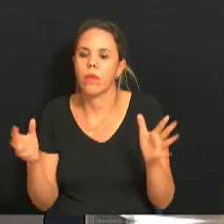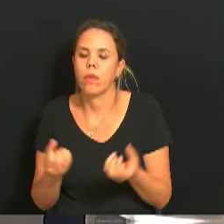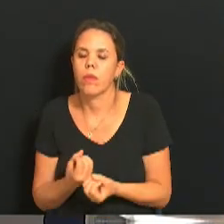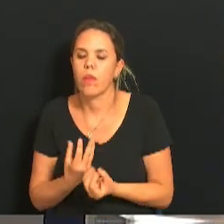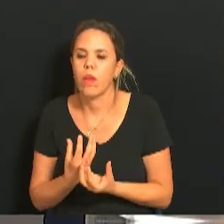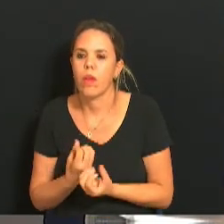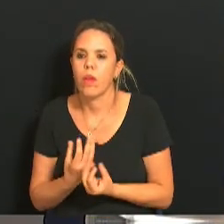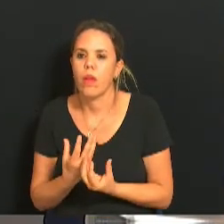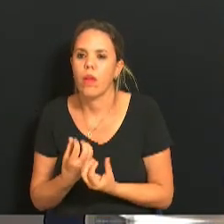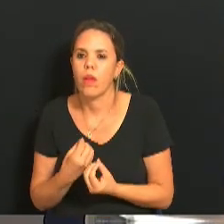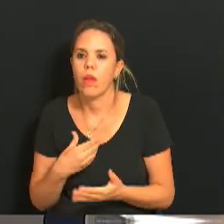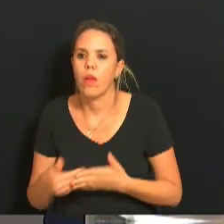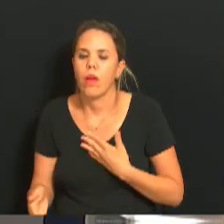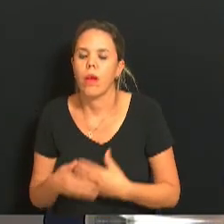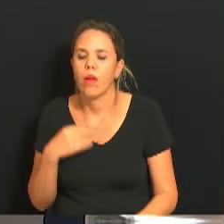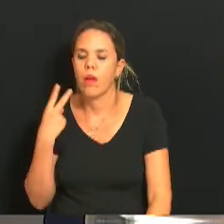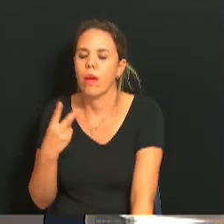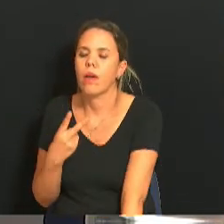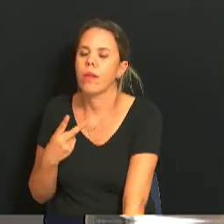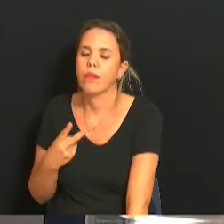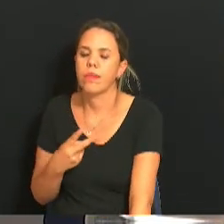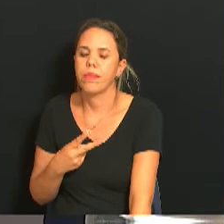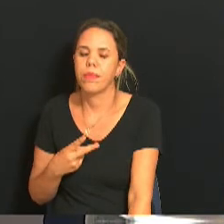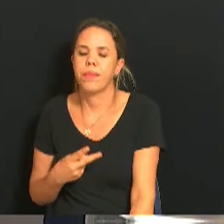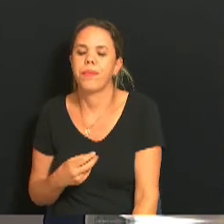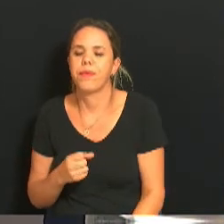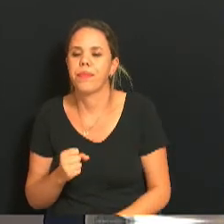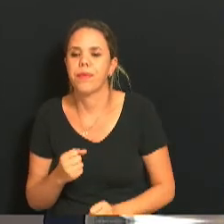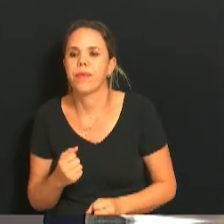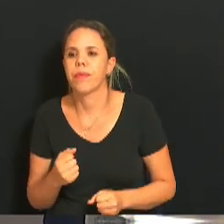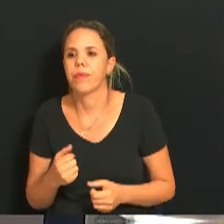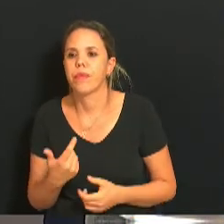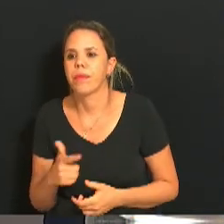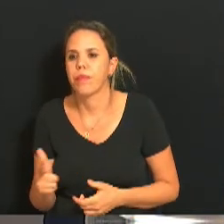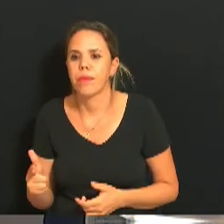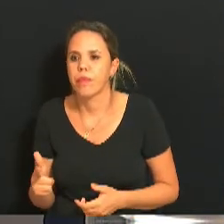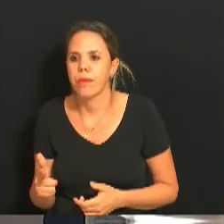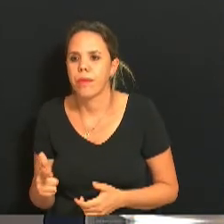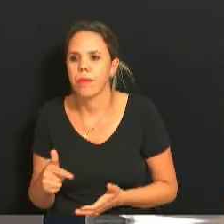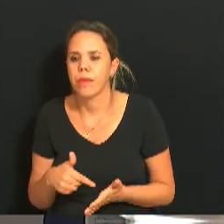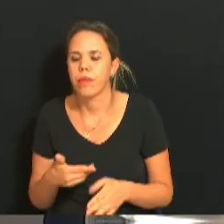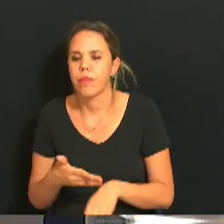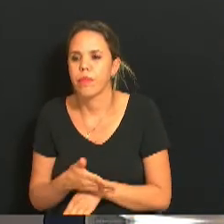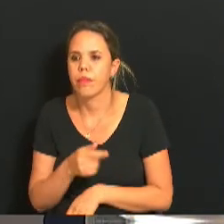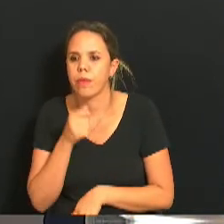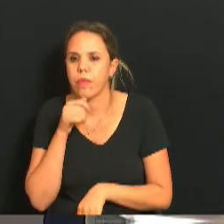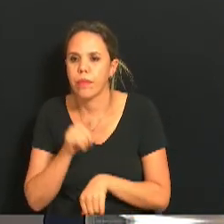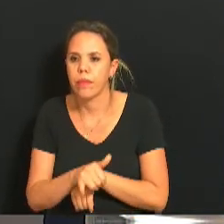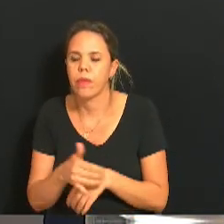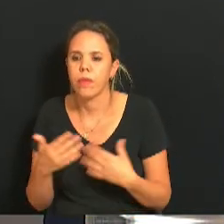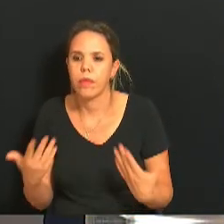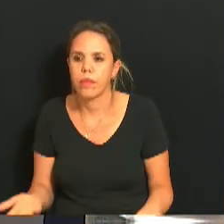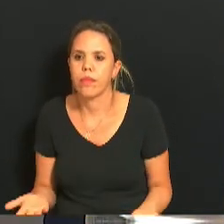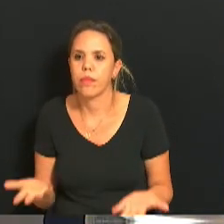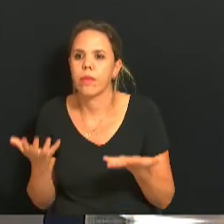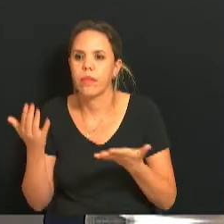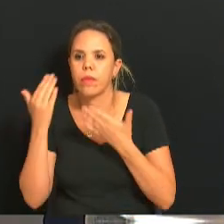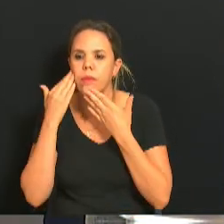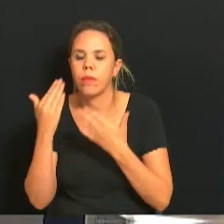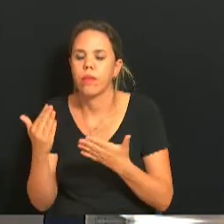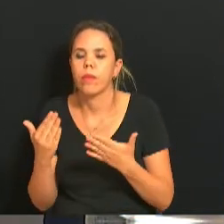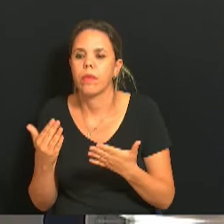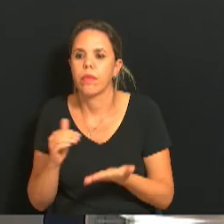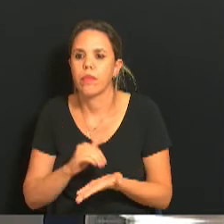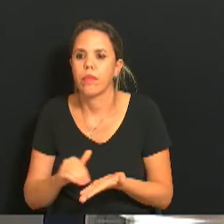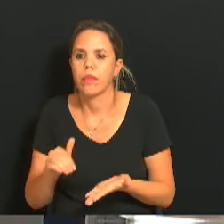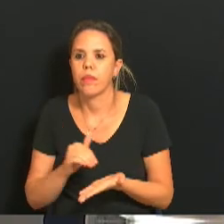a qualquer vereador que por enquanto não posso ter participado eu tenho que agradecer